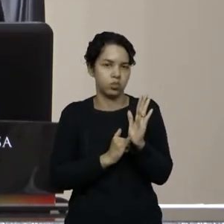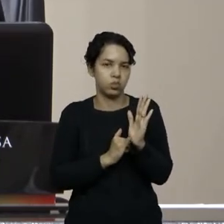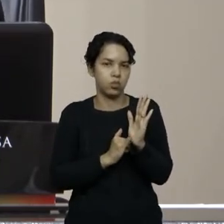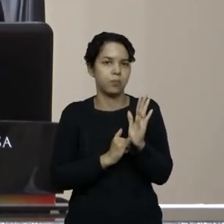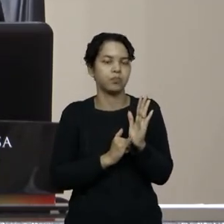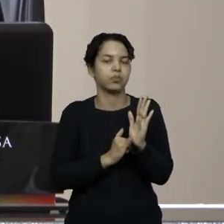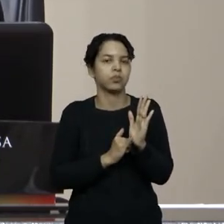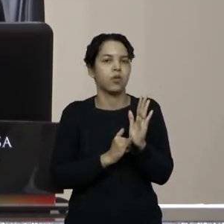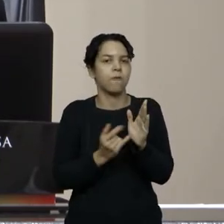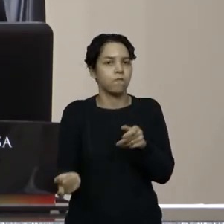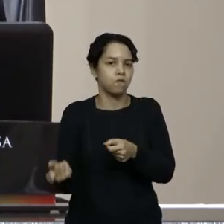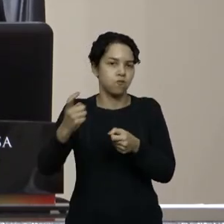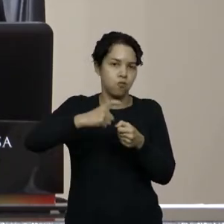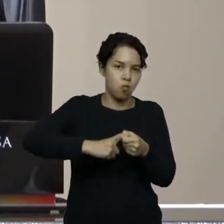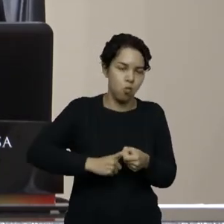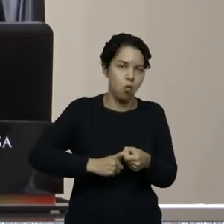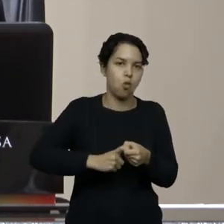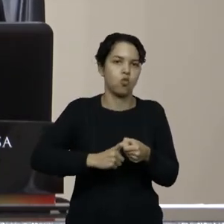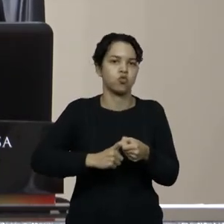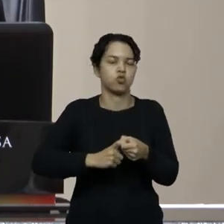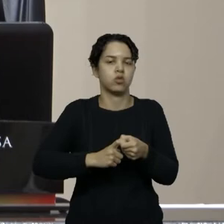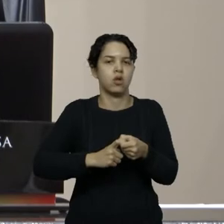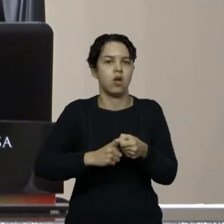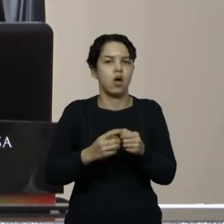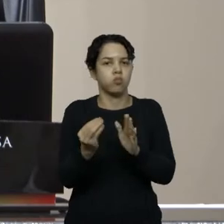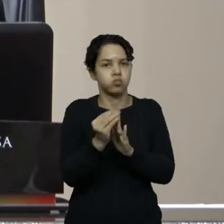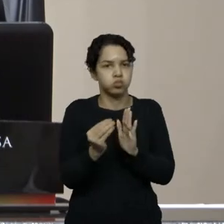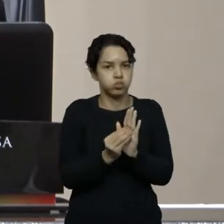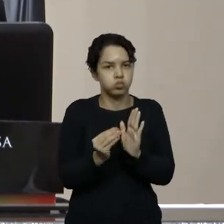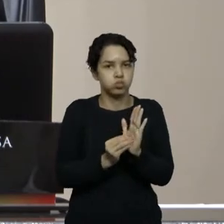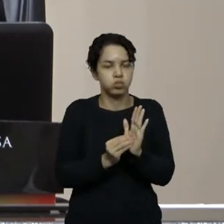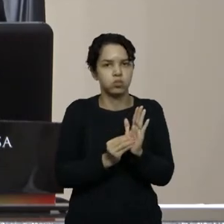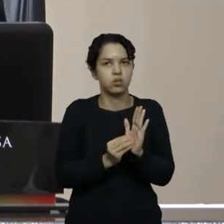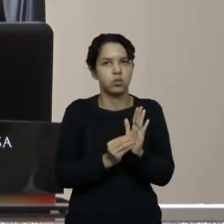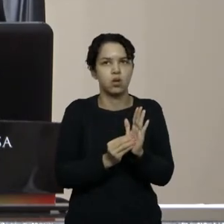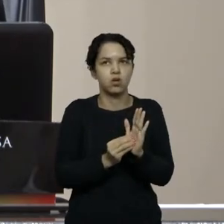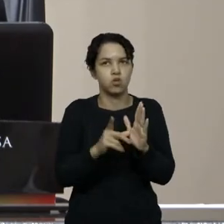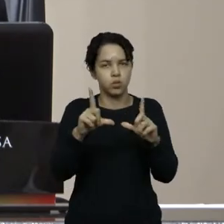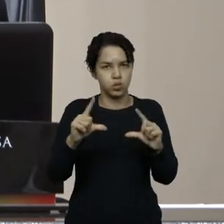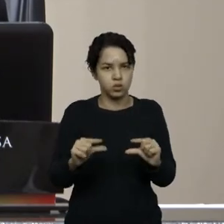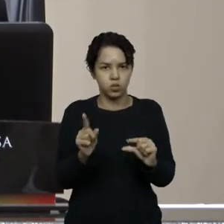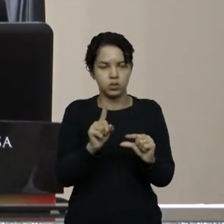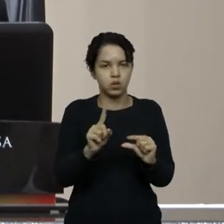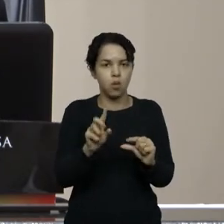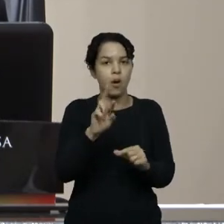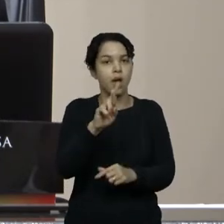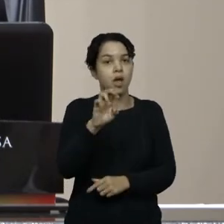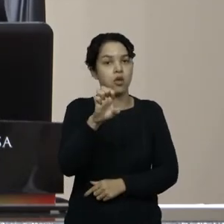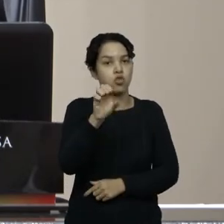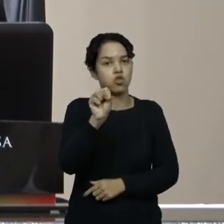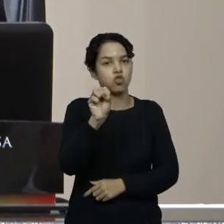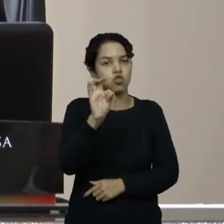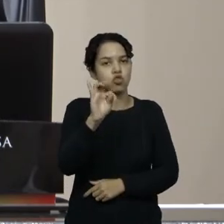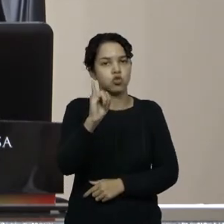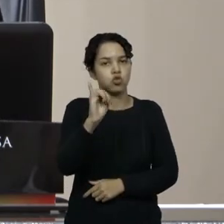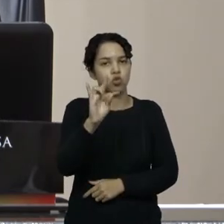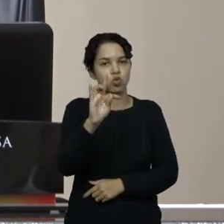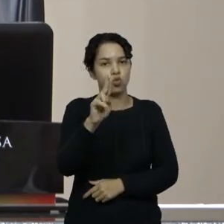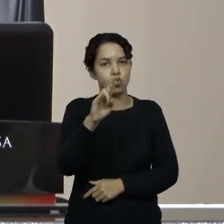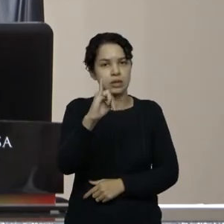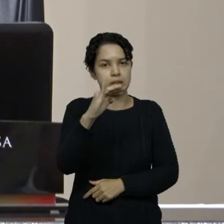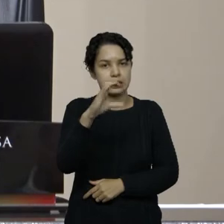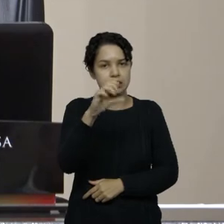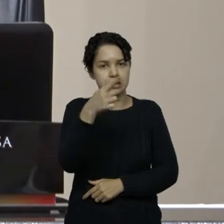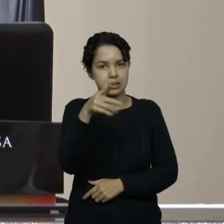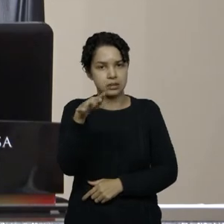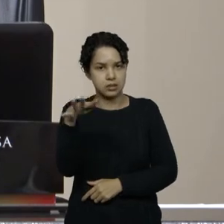restituição de imposto não é nem diminuição Obrigado o deputado a tem restituição de imposto é